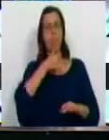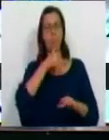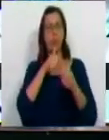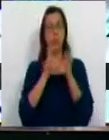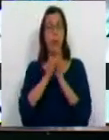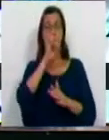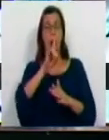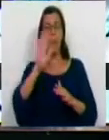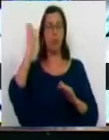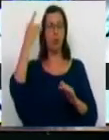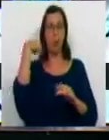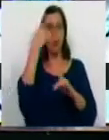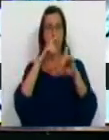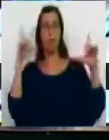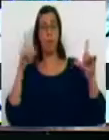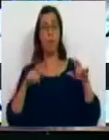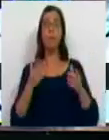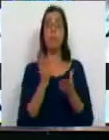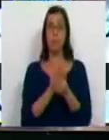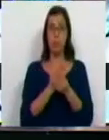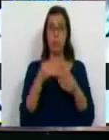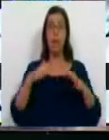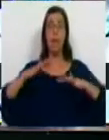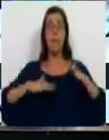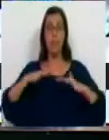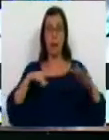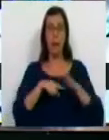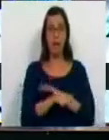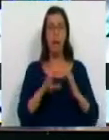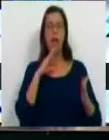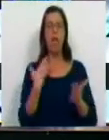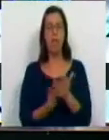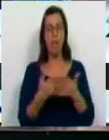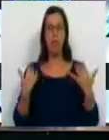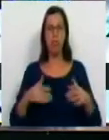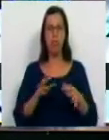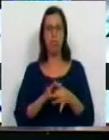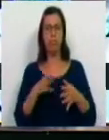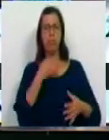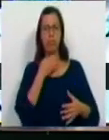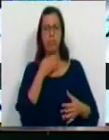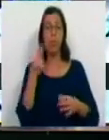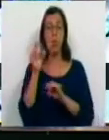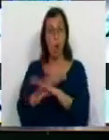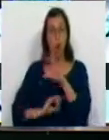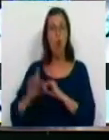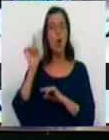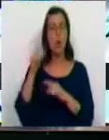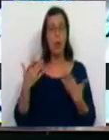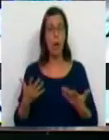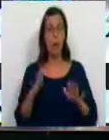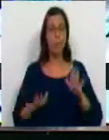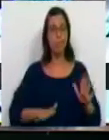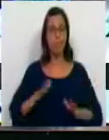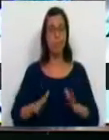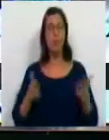com a Alemanha à frente. O próprio processo do Brexit está a acrescentar fontes de ruptura nas instituições europeias que estão hoje no